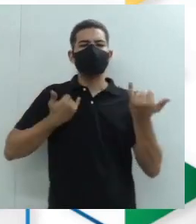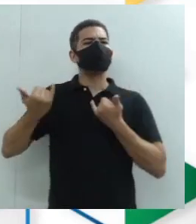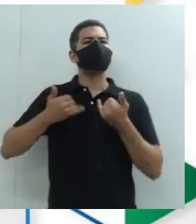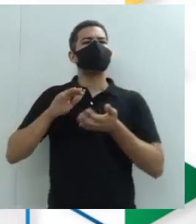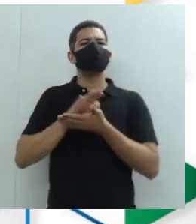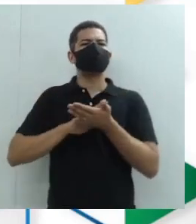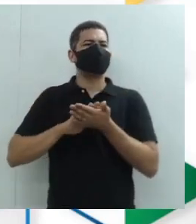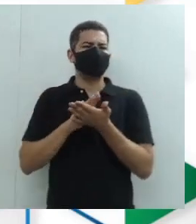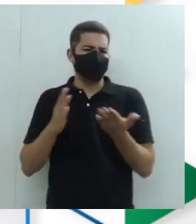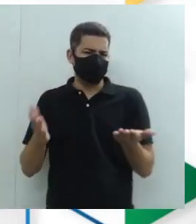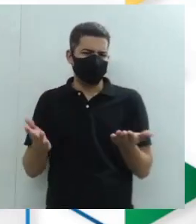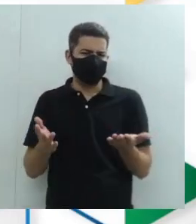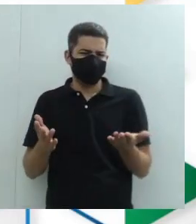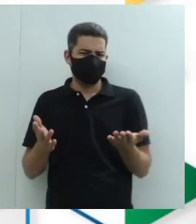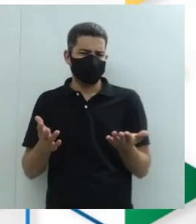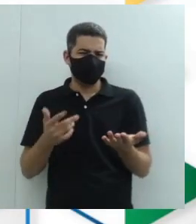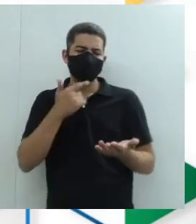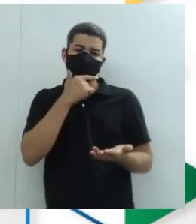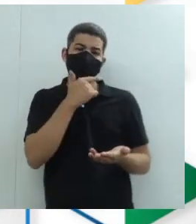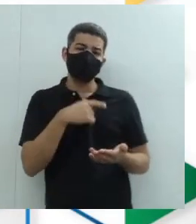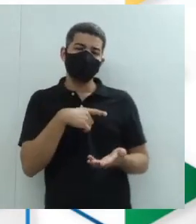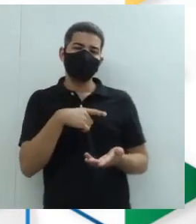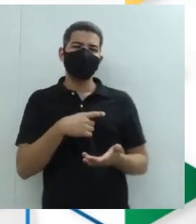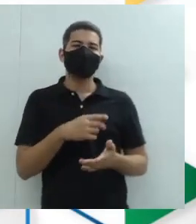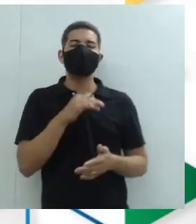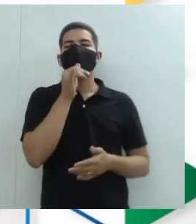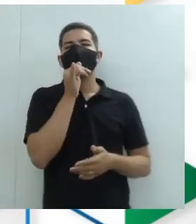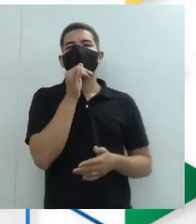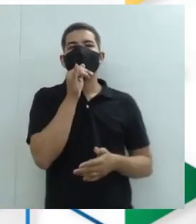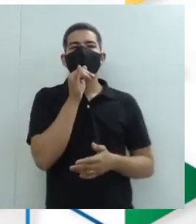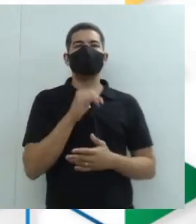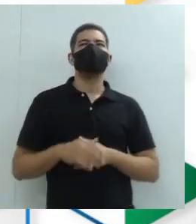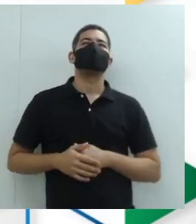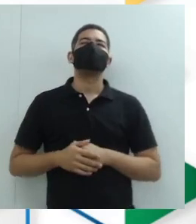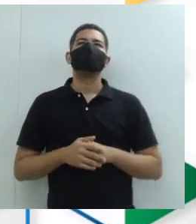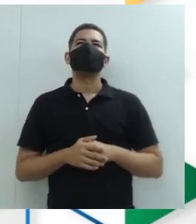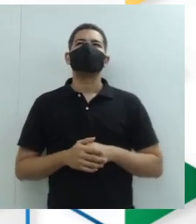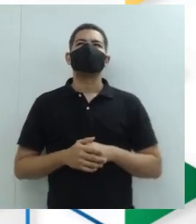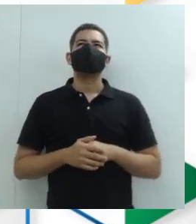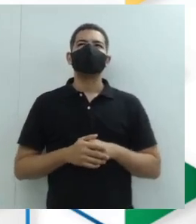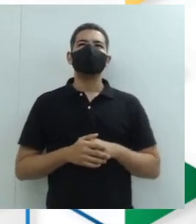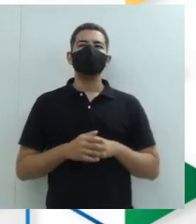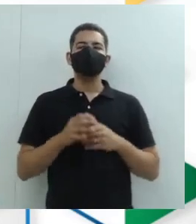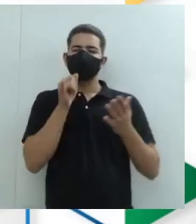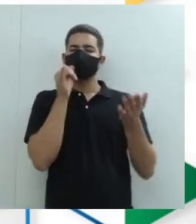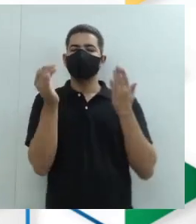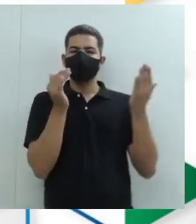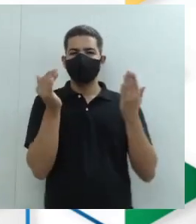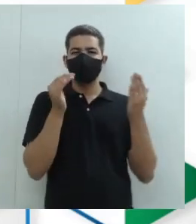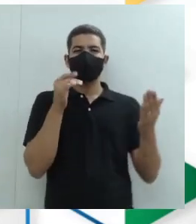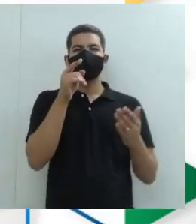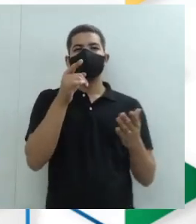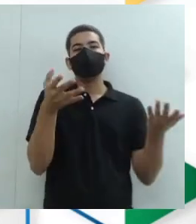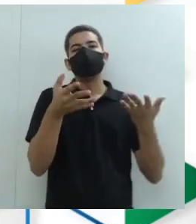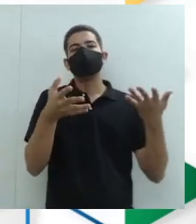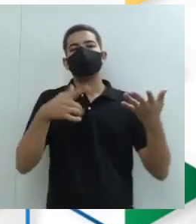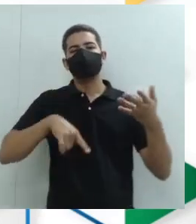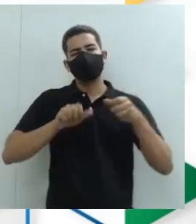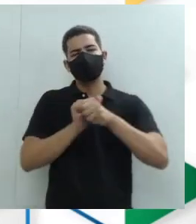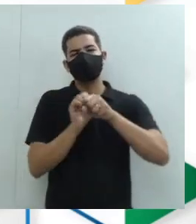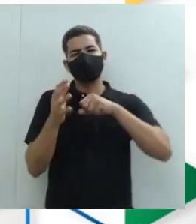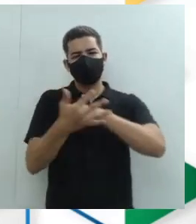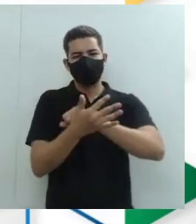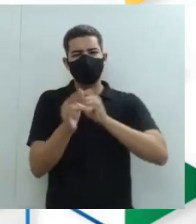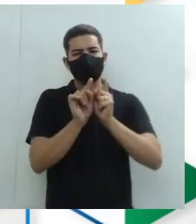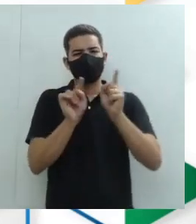a sua avó. Provavelmente, quando você está longe da sua avó, a gente está vivendo um período de distanciamento, né? A gente